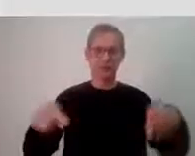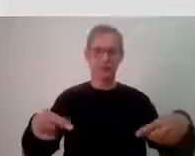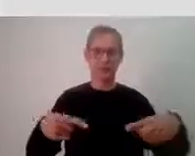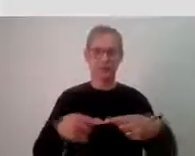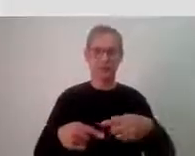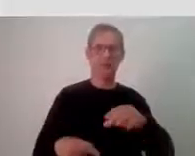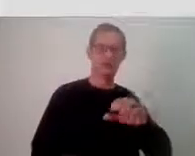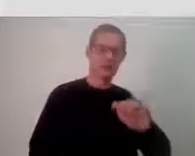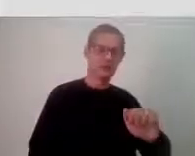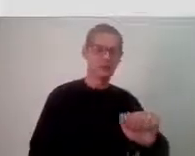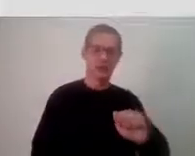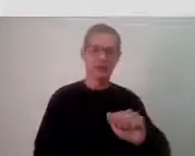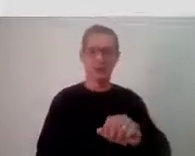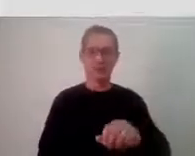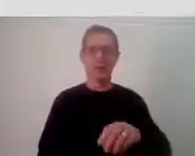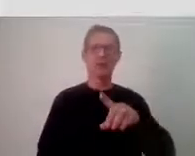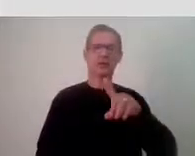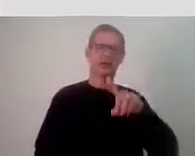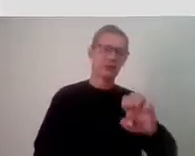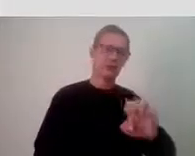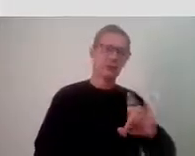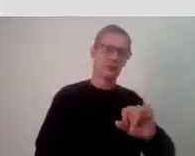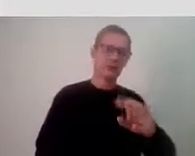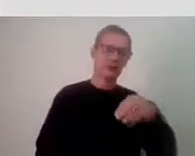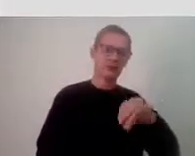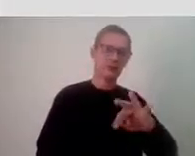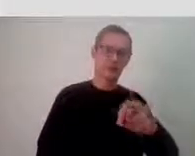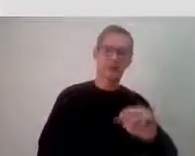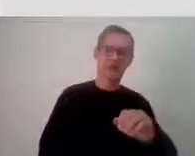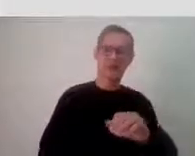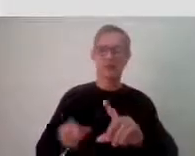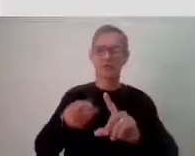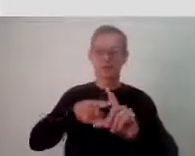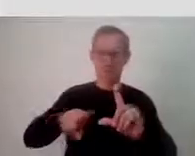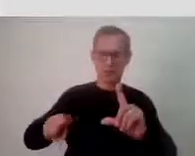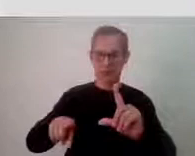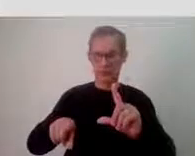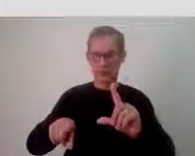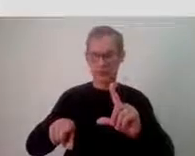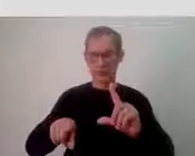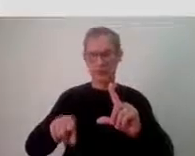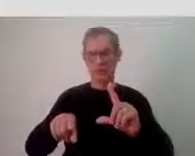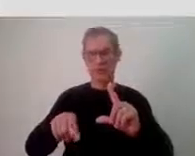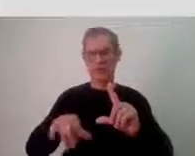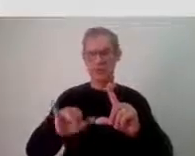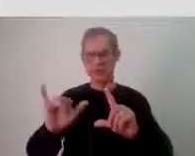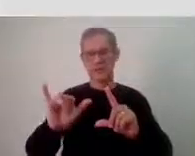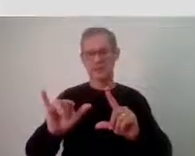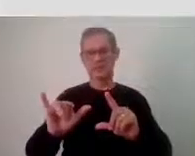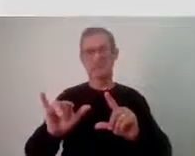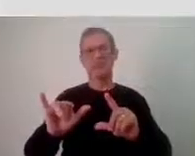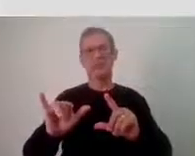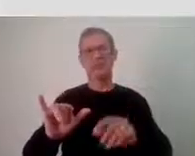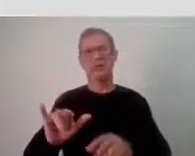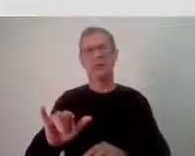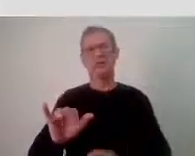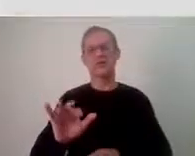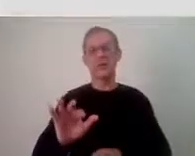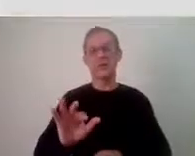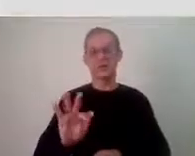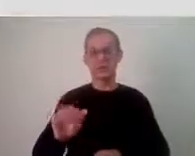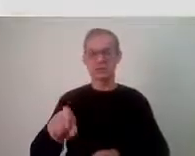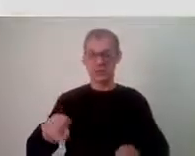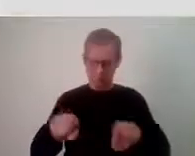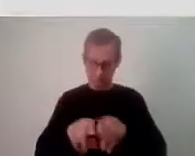A delimitada pelas curvas y igual a f de x e y igual a g de x, então eu tenho duas curvas. E